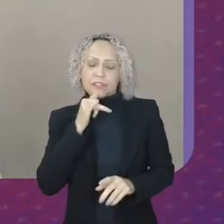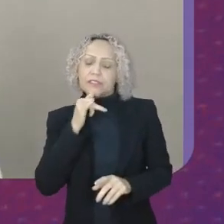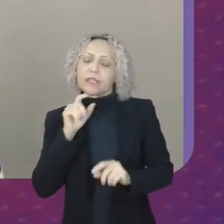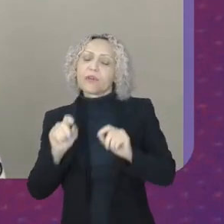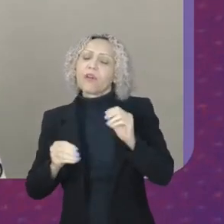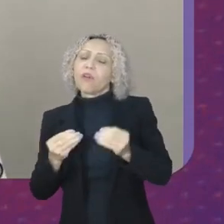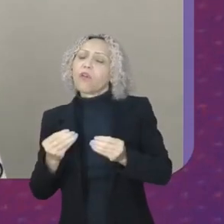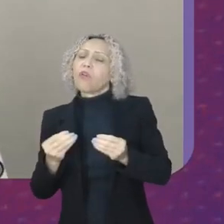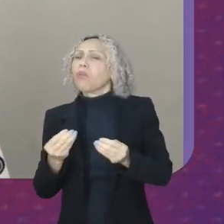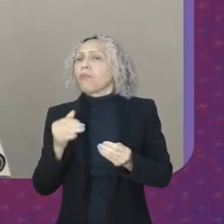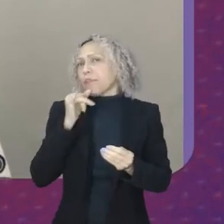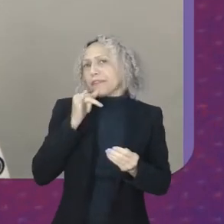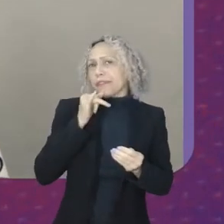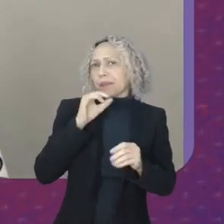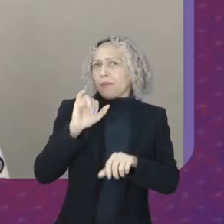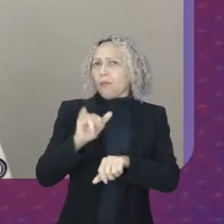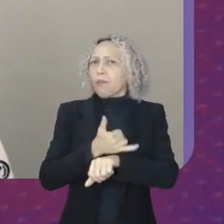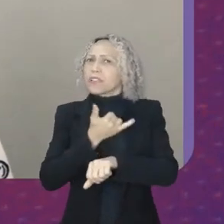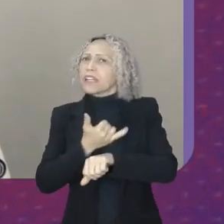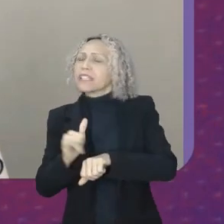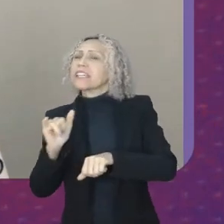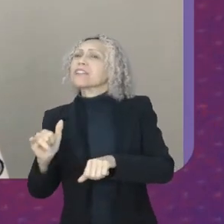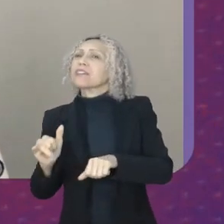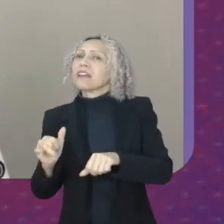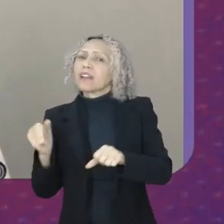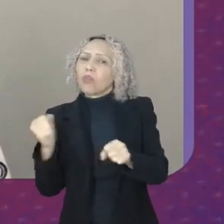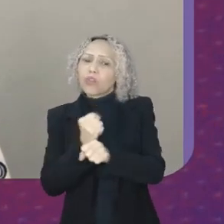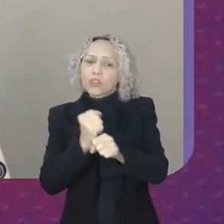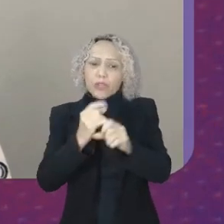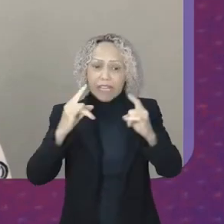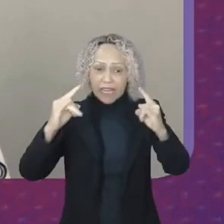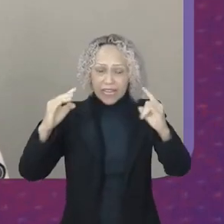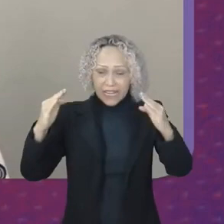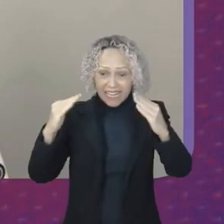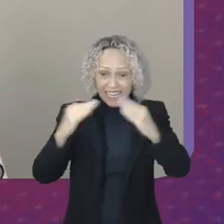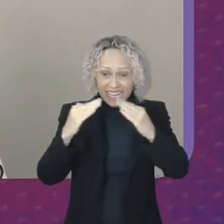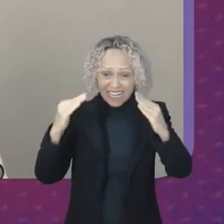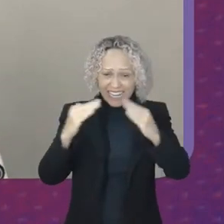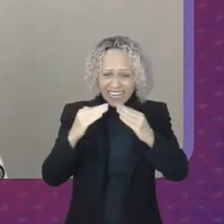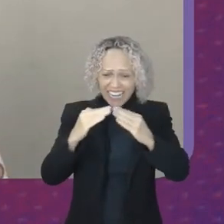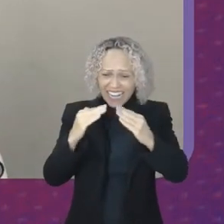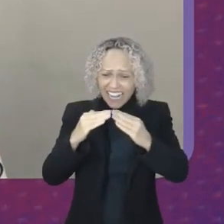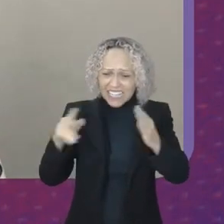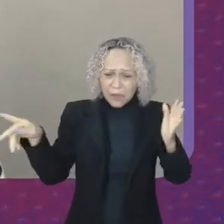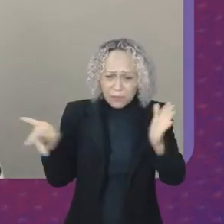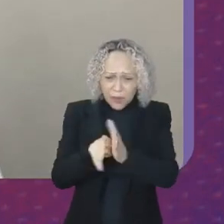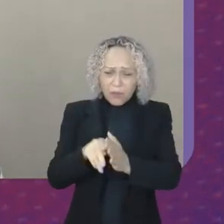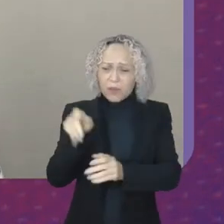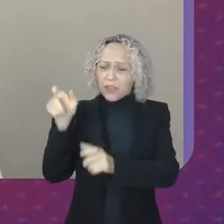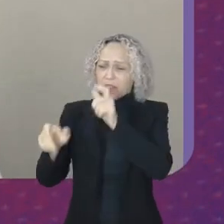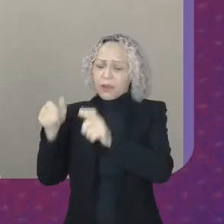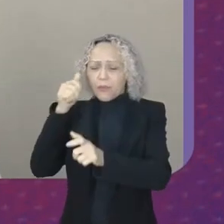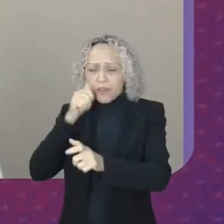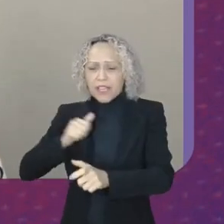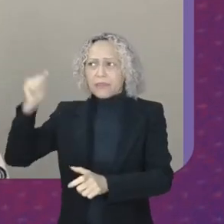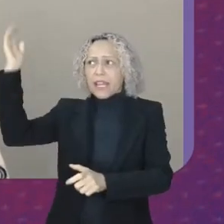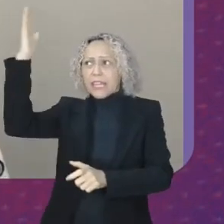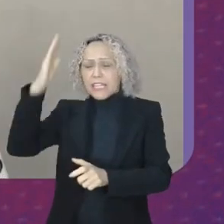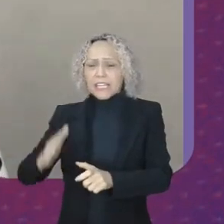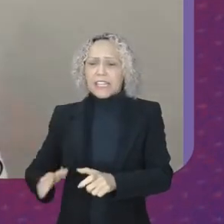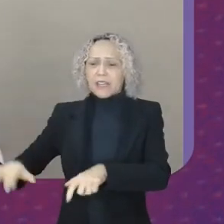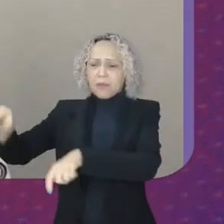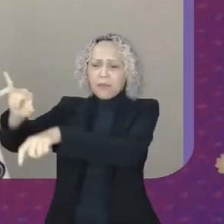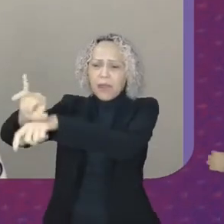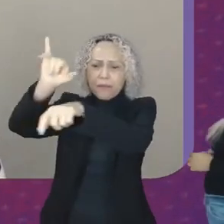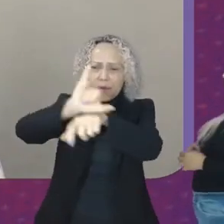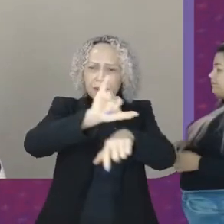mulher brasileira. Porque nós pretendemos instalar casas da mulher brasileira em todas as capitais,